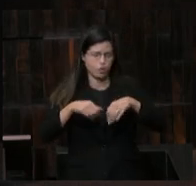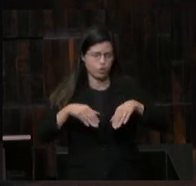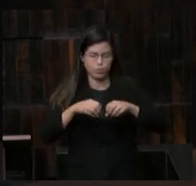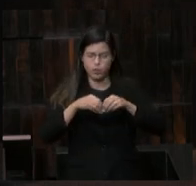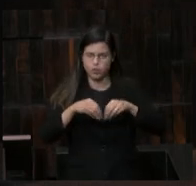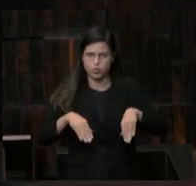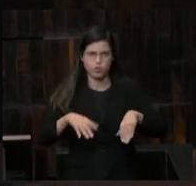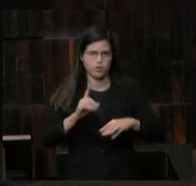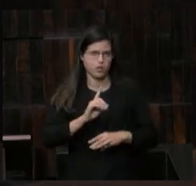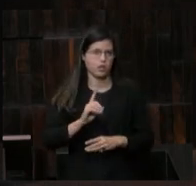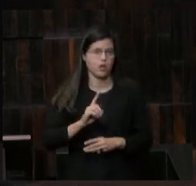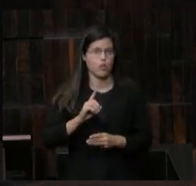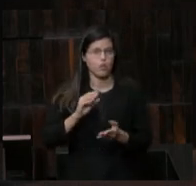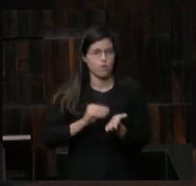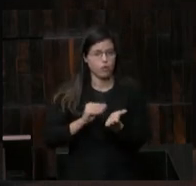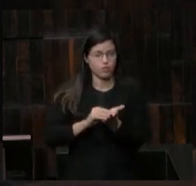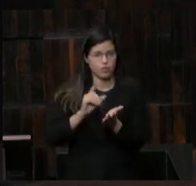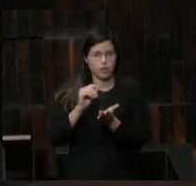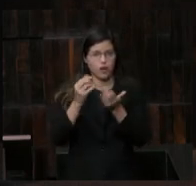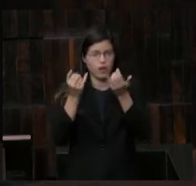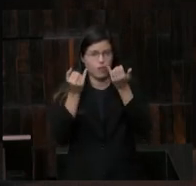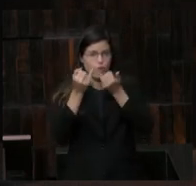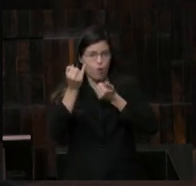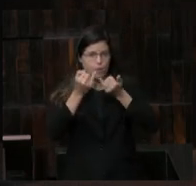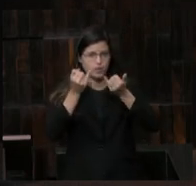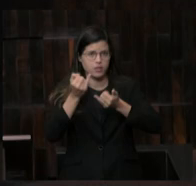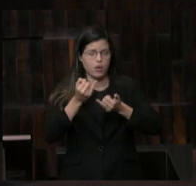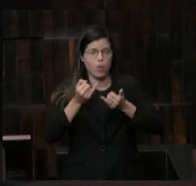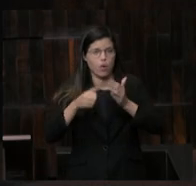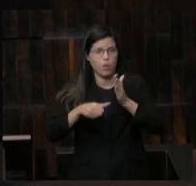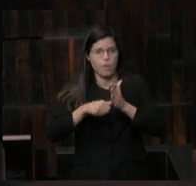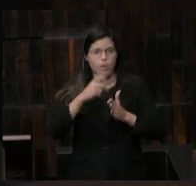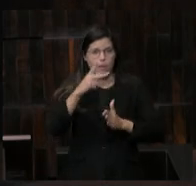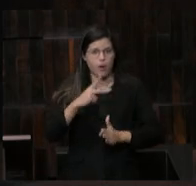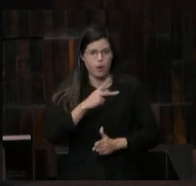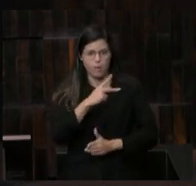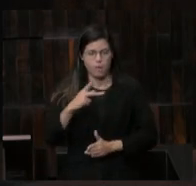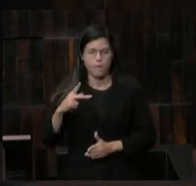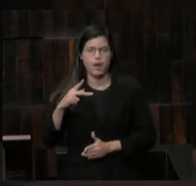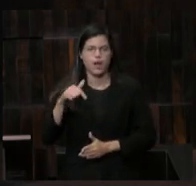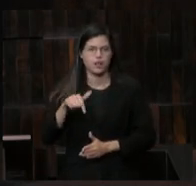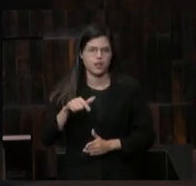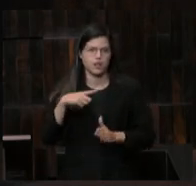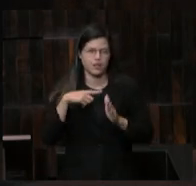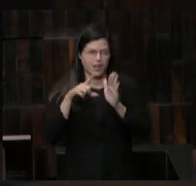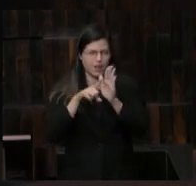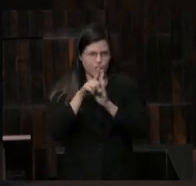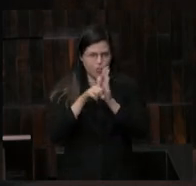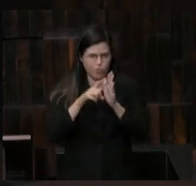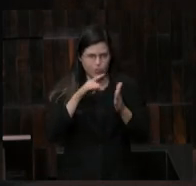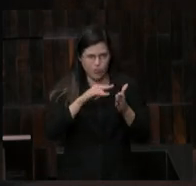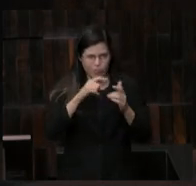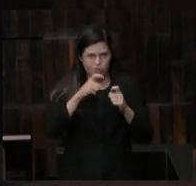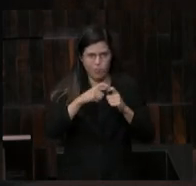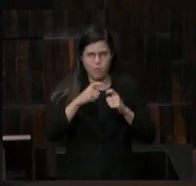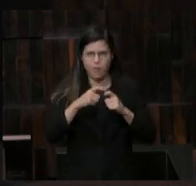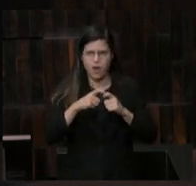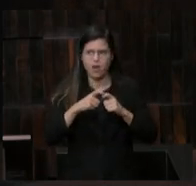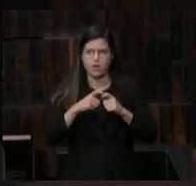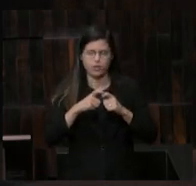um padre autista, eu acredito, eu sou o primeiro laudado da Arquidiocese de Niterói, deve ter mais algum não laudado, mas com